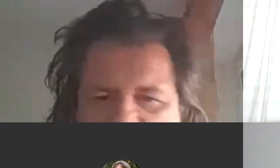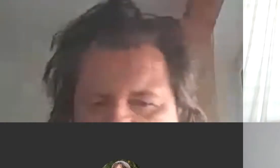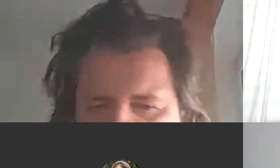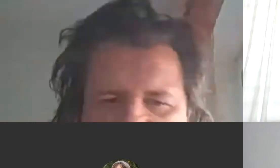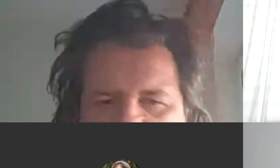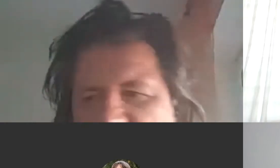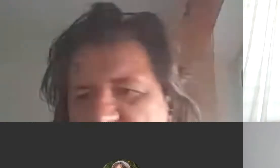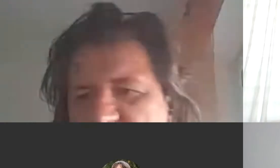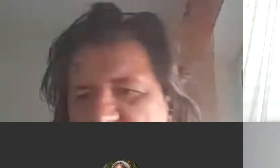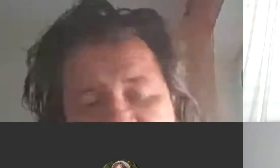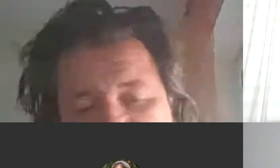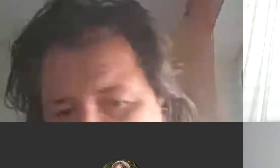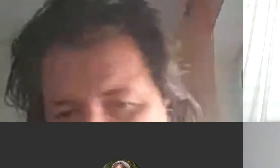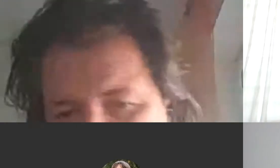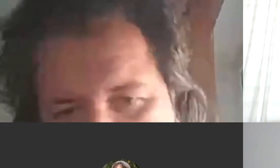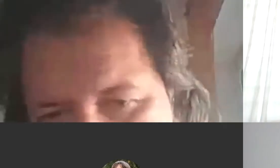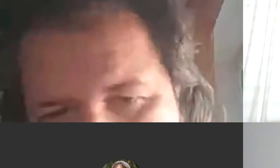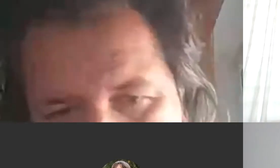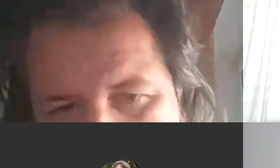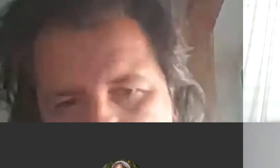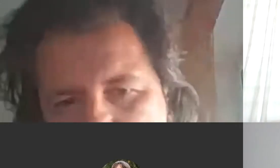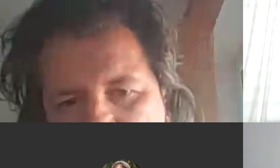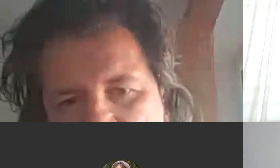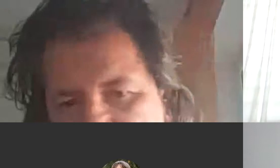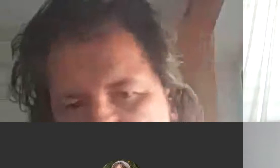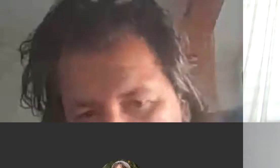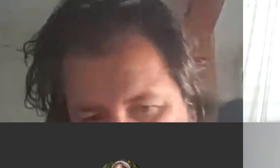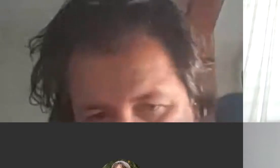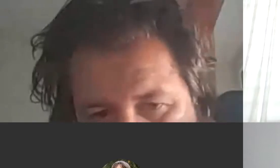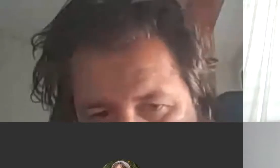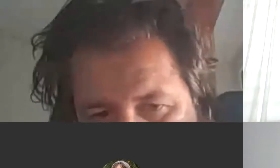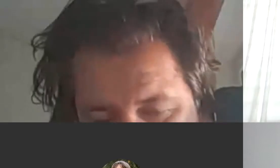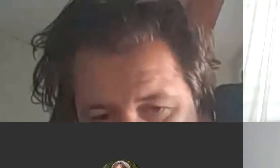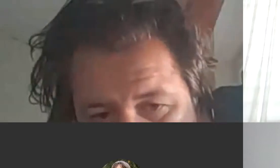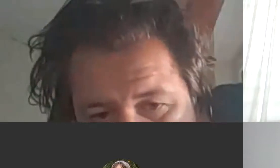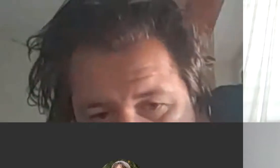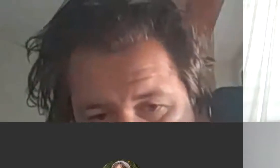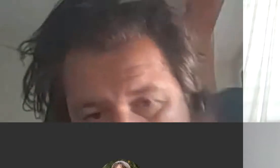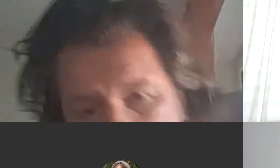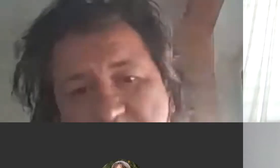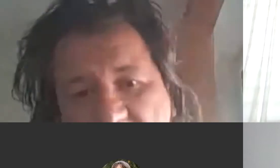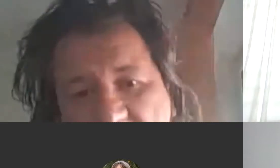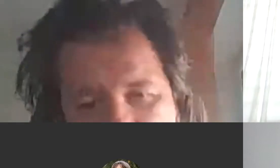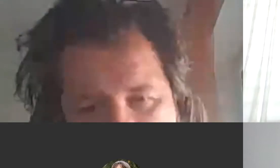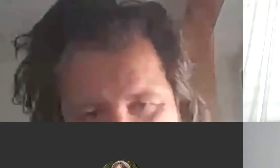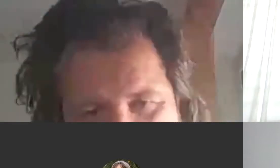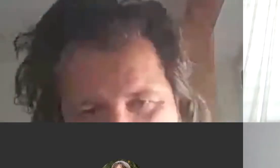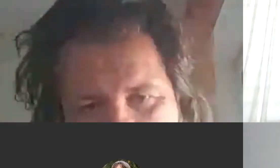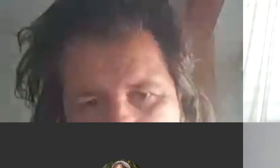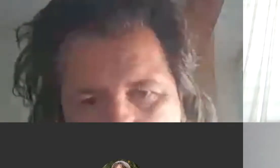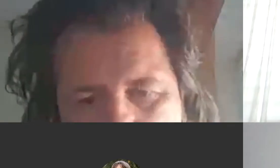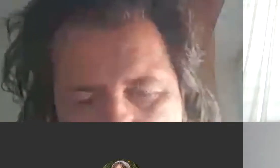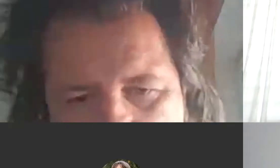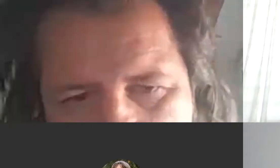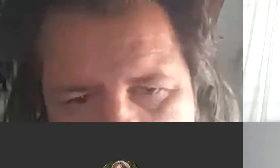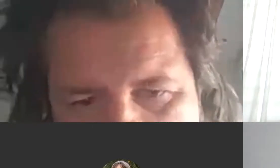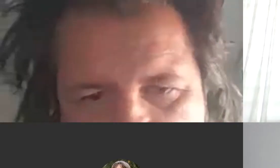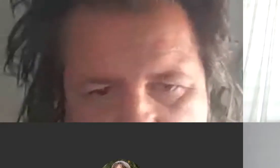em amizade, na afetividade e também conteúdo pela fala do professor, mas não são moldada